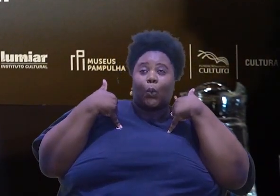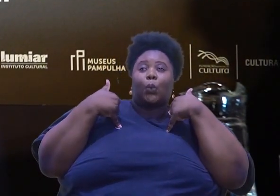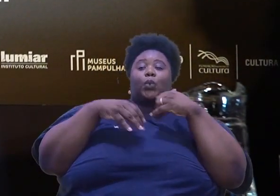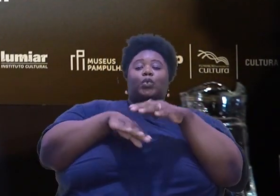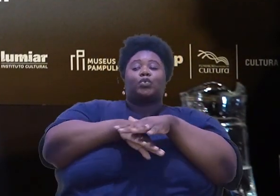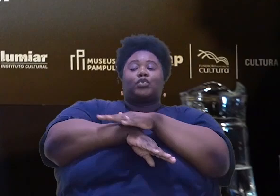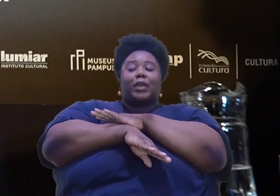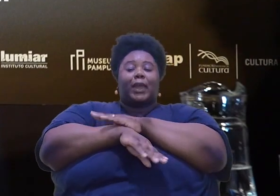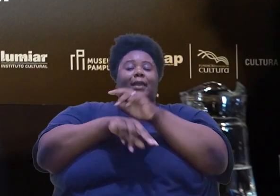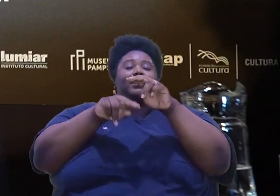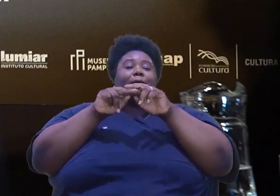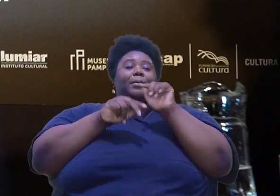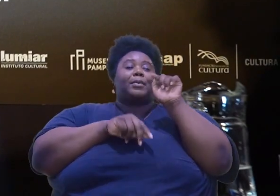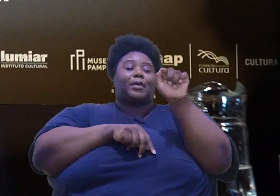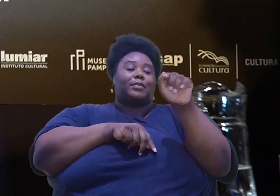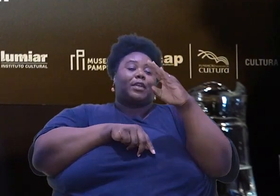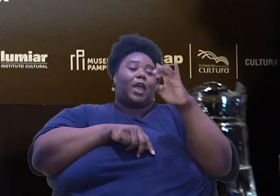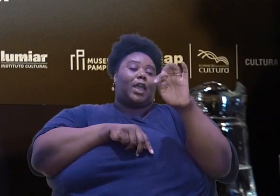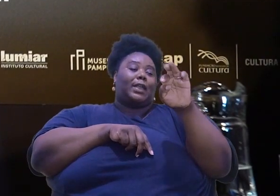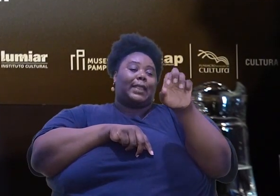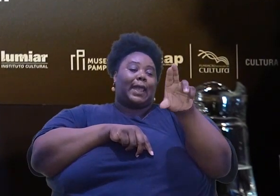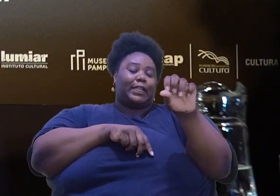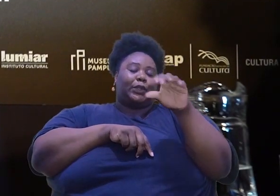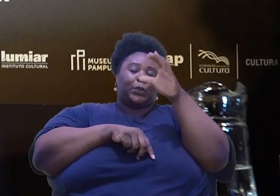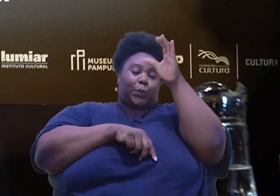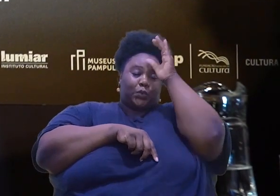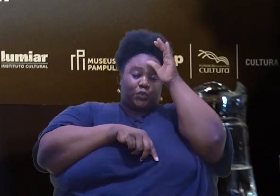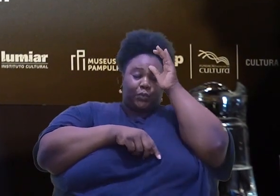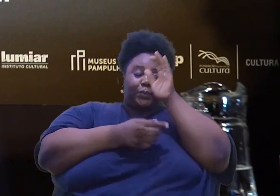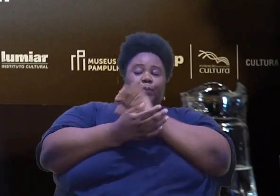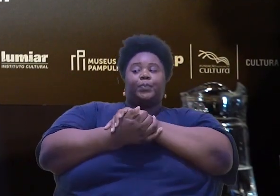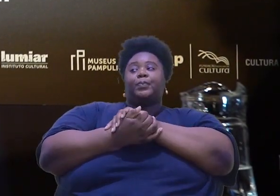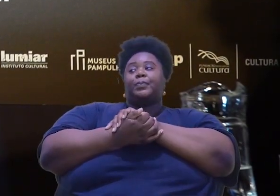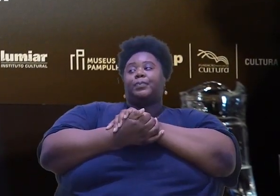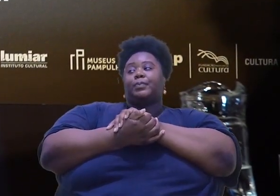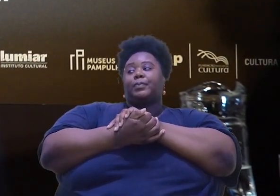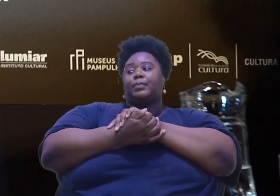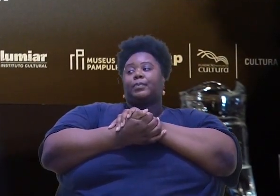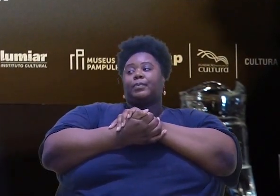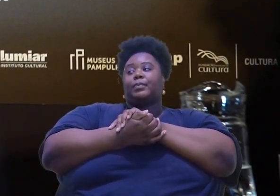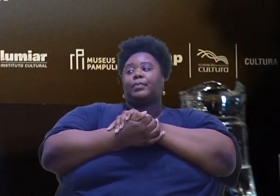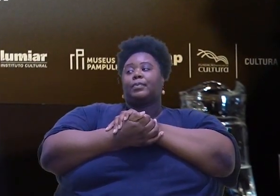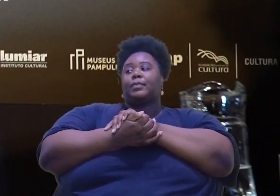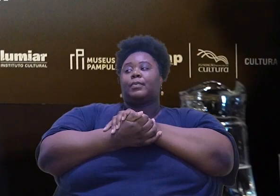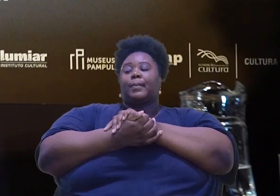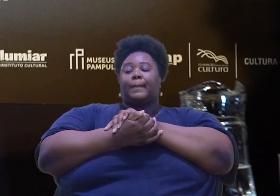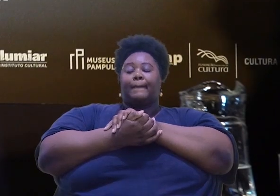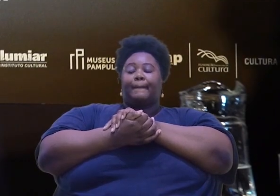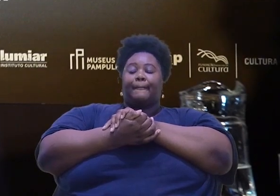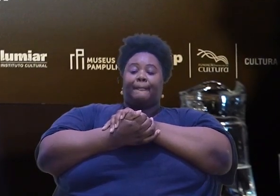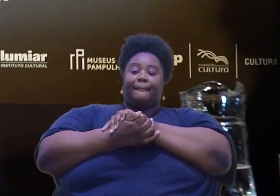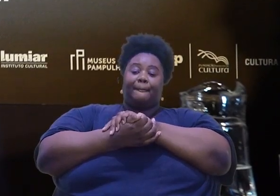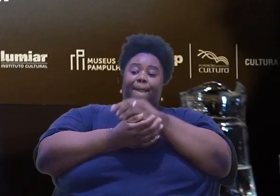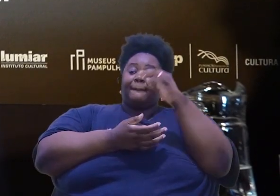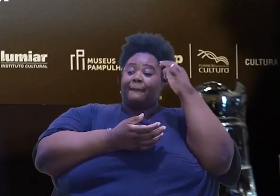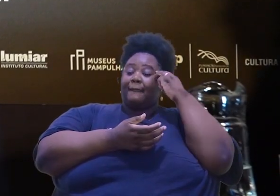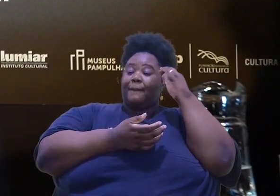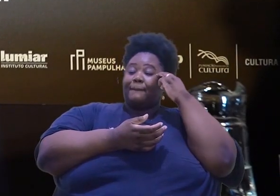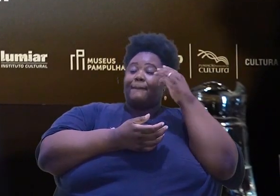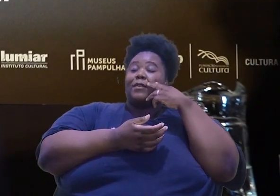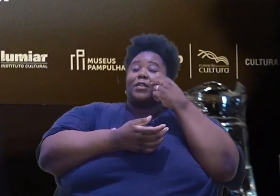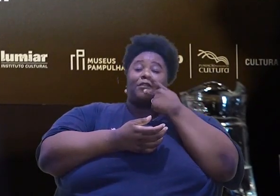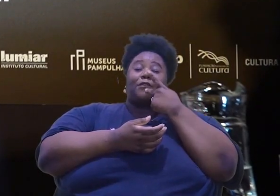é através de Catarino. E, em Becos da Memória, inclusive, eu repito uma